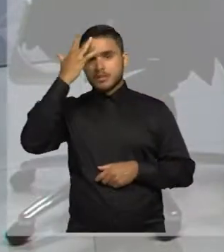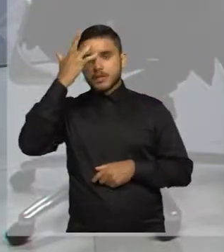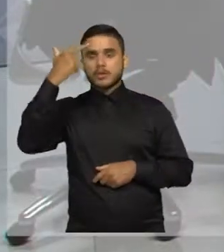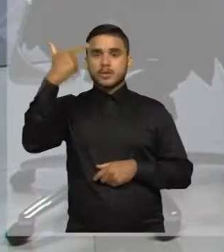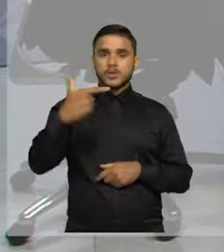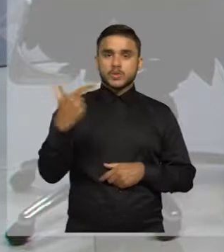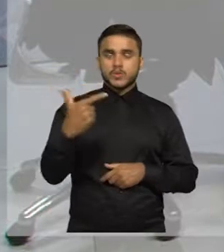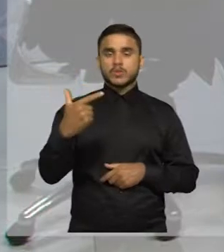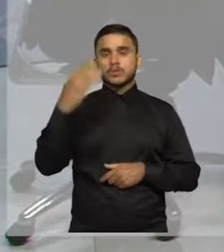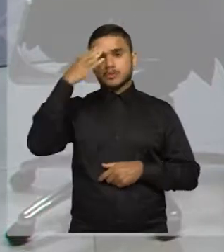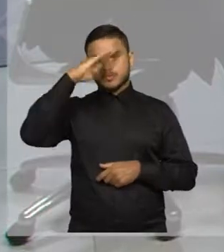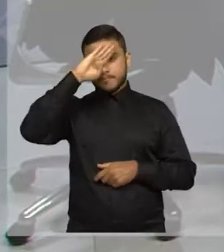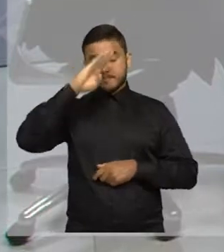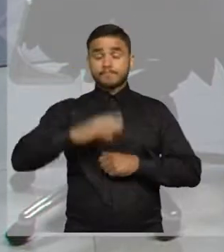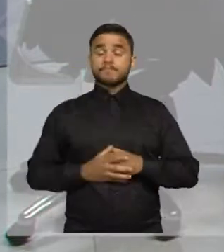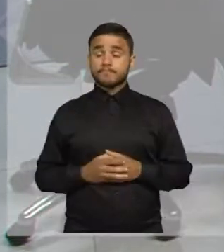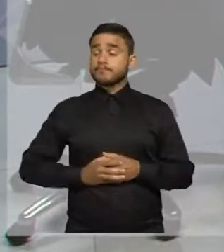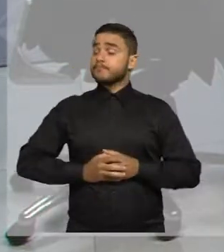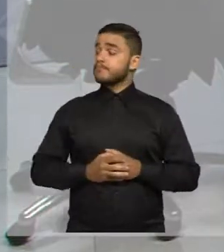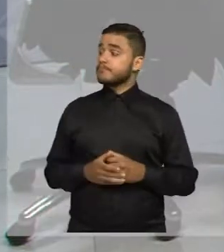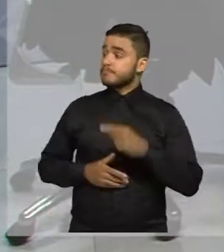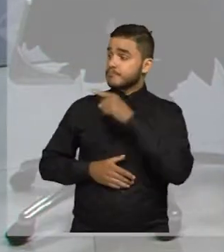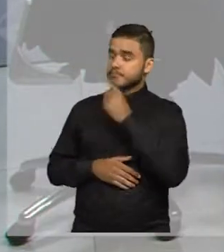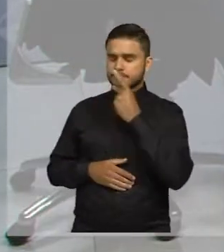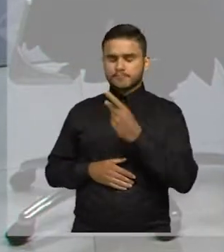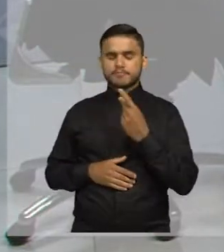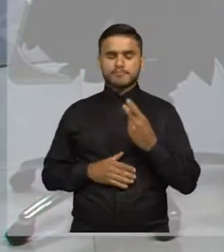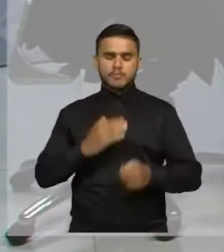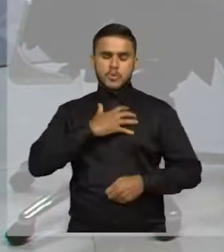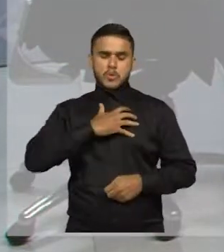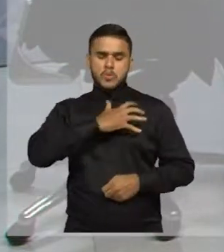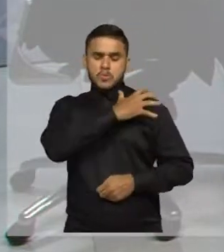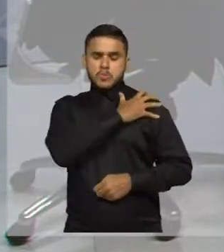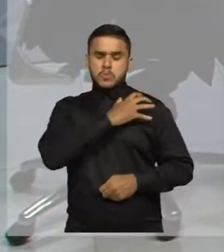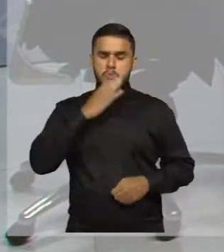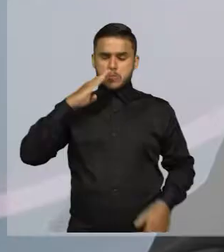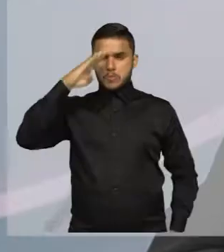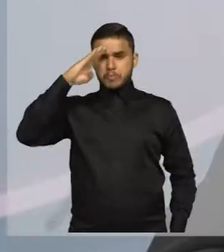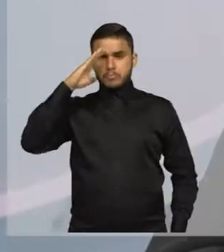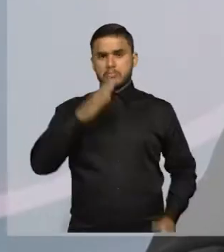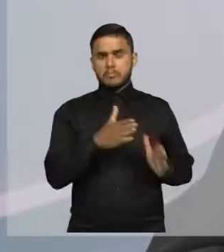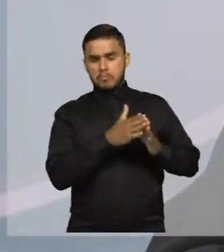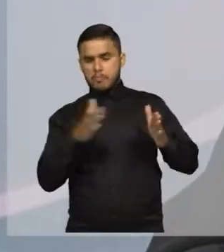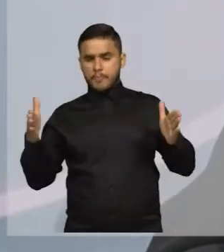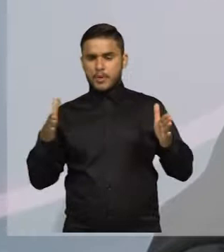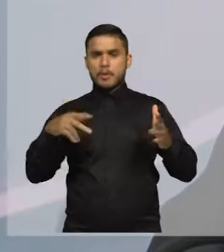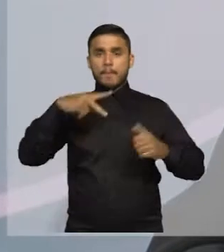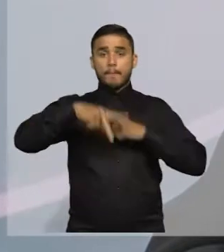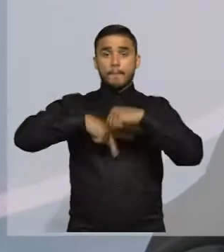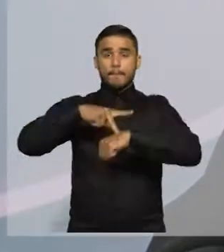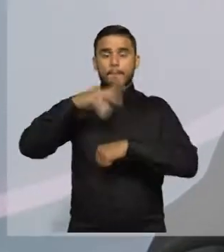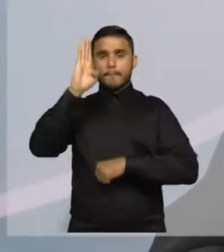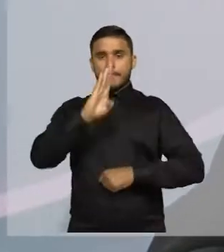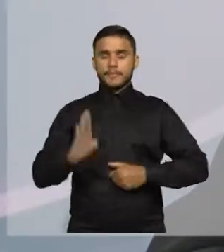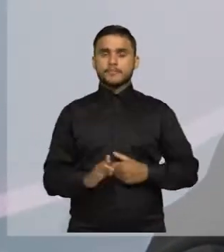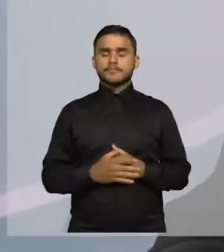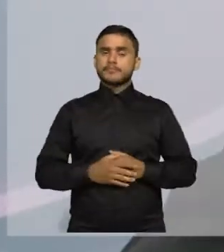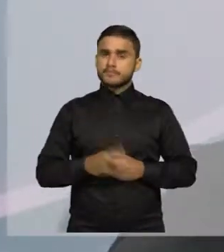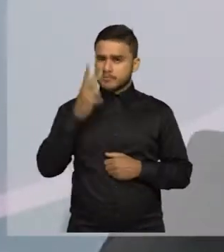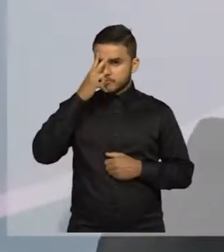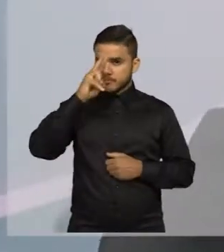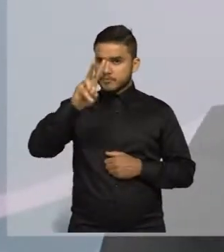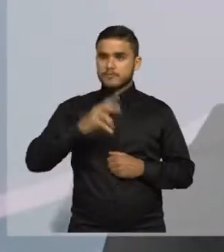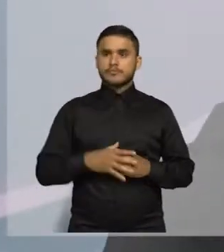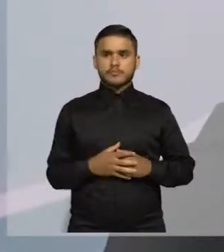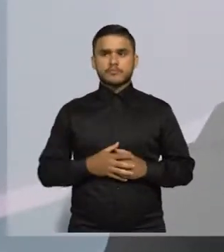eu acho o seguinte, há um estigma, né, contra o militarismo por conta do período militar que nós vivemos. Inclusive,